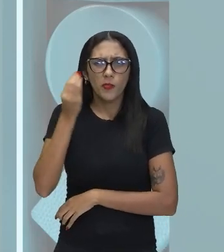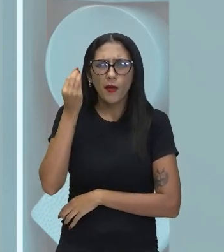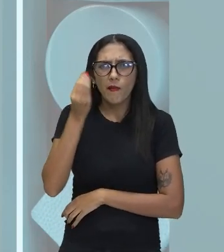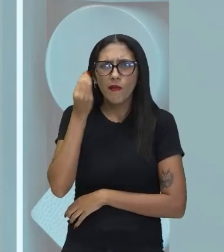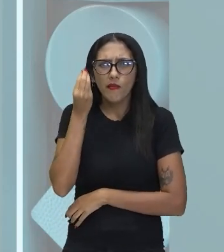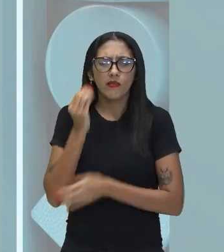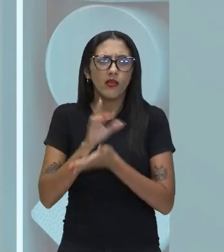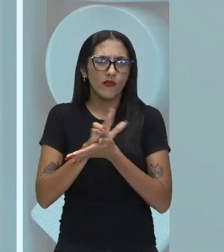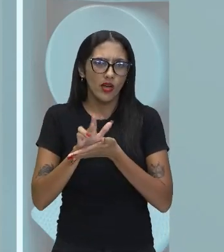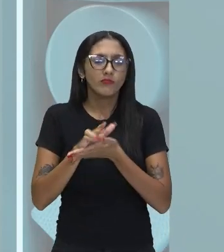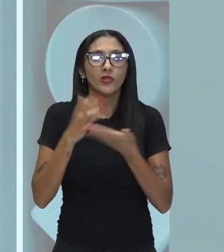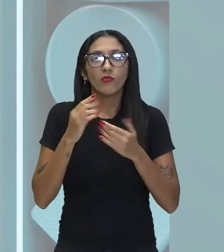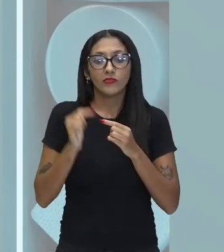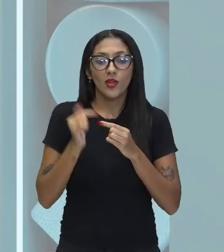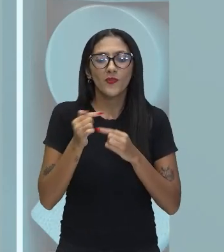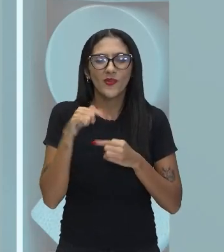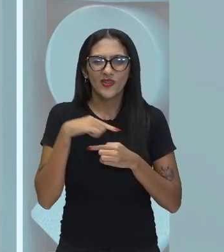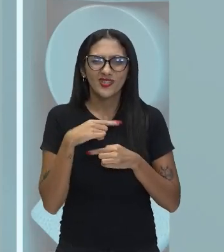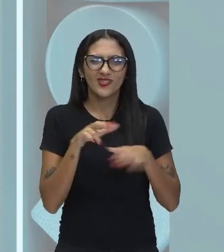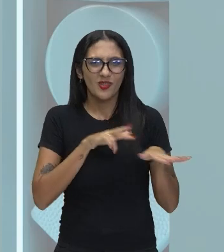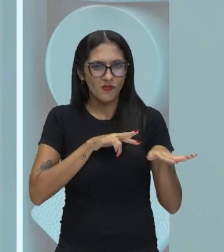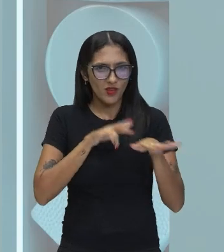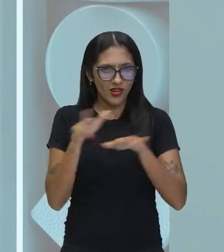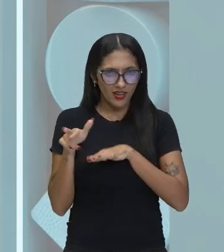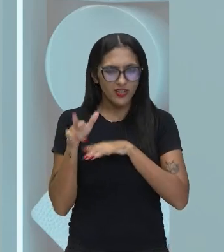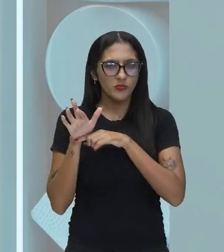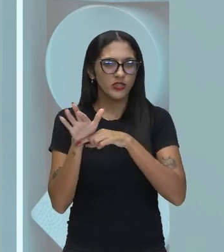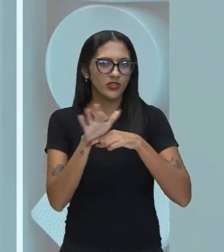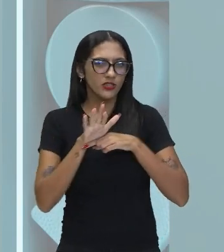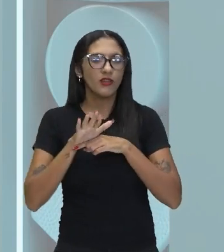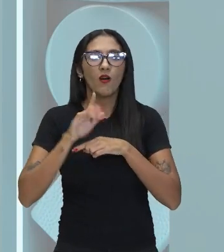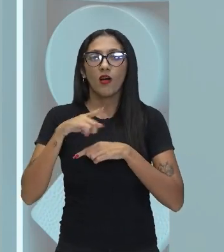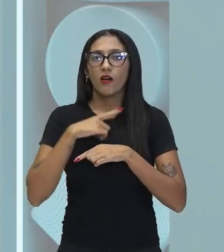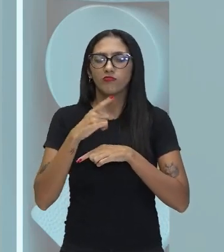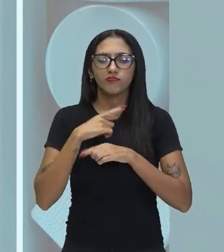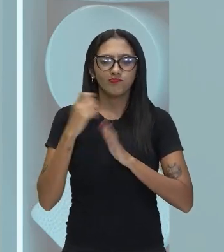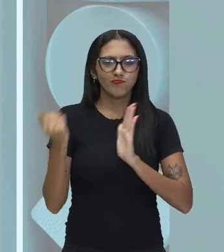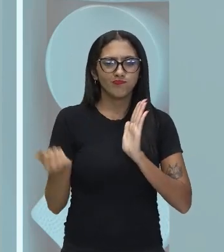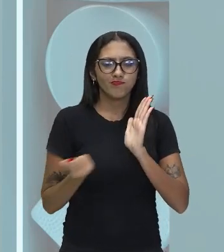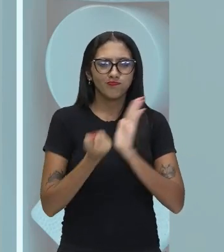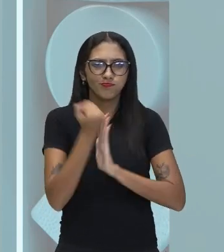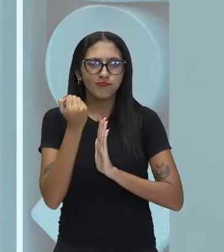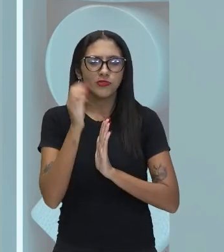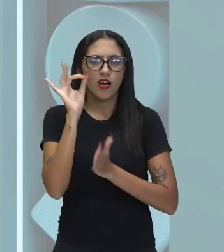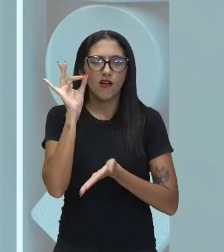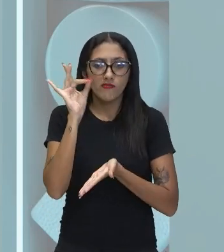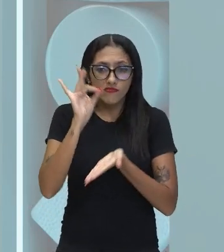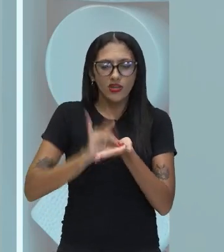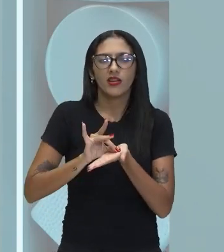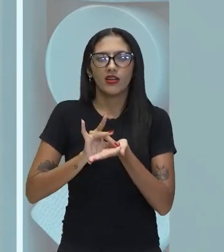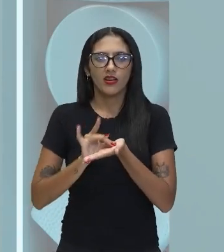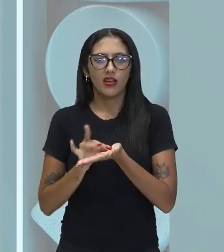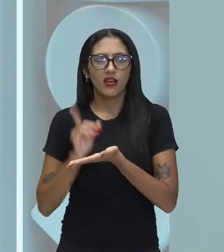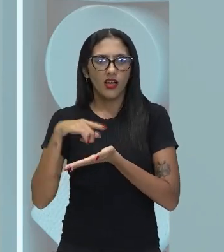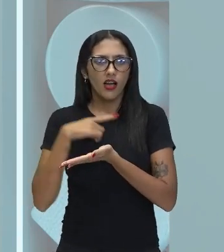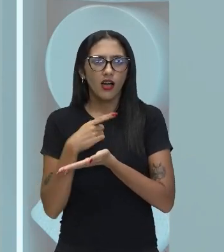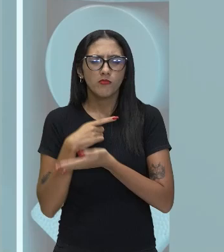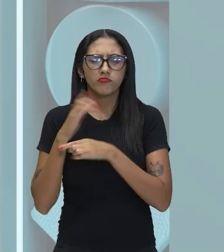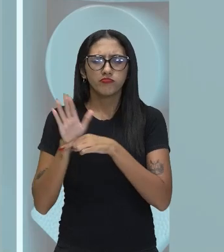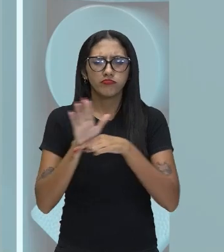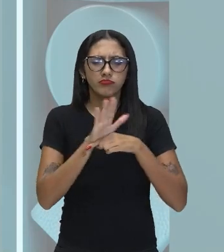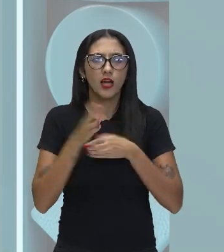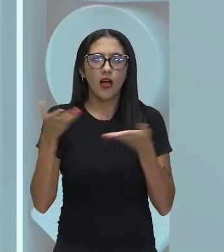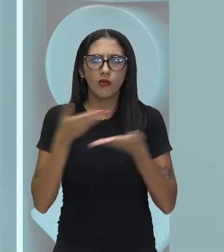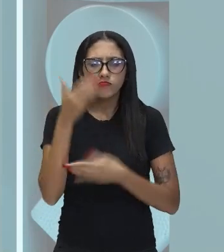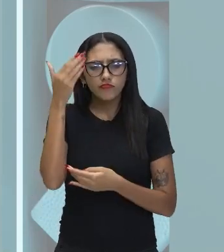evento fez foi marcar essa presença e, de certa forma, dizer: a partir